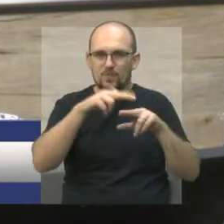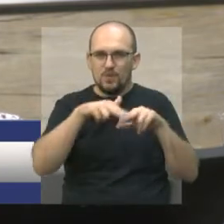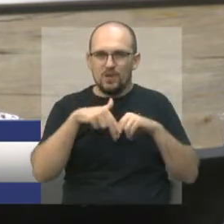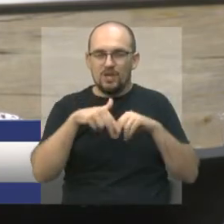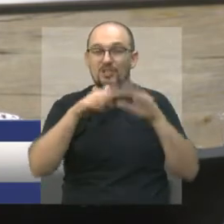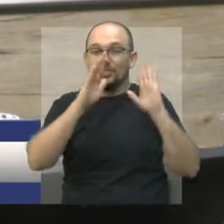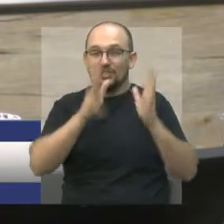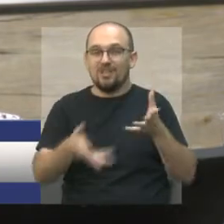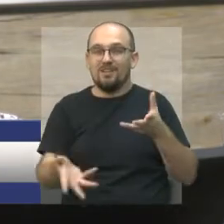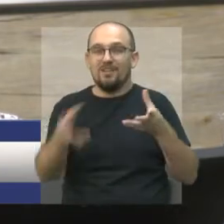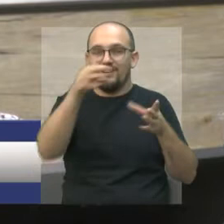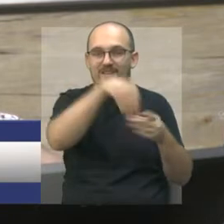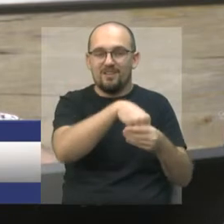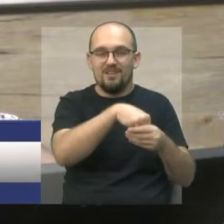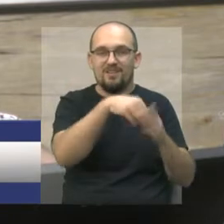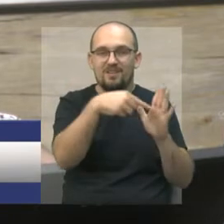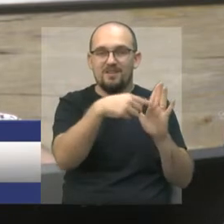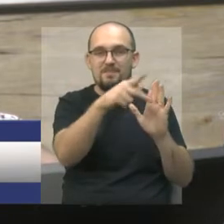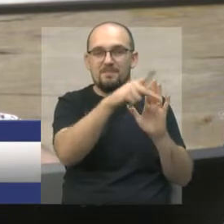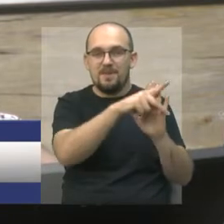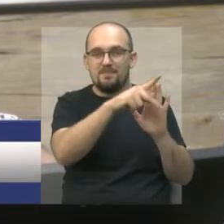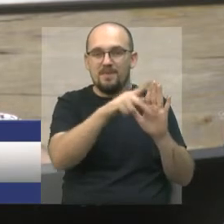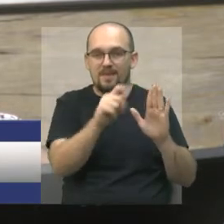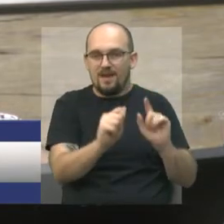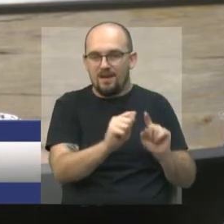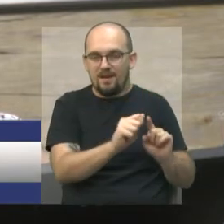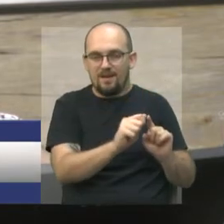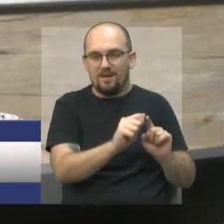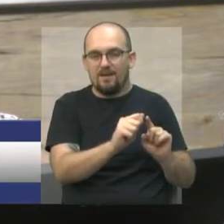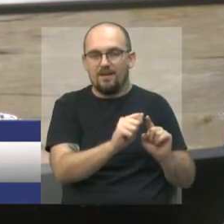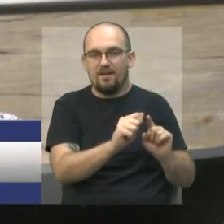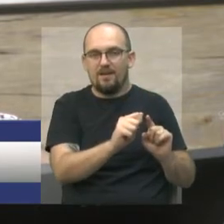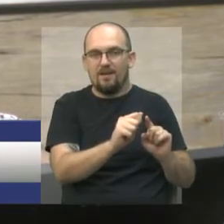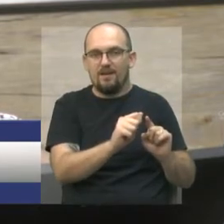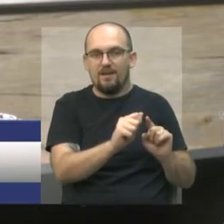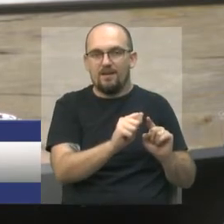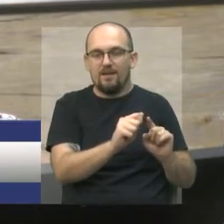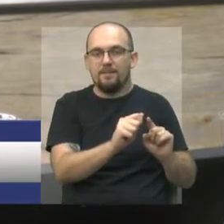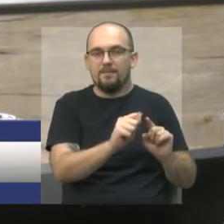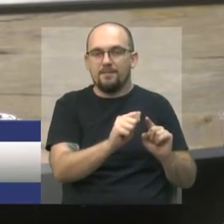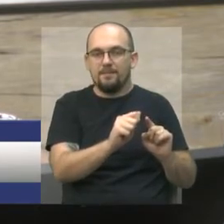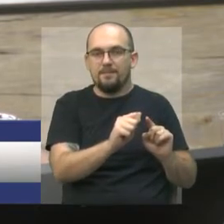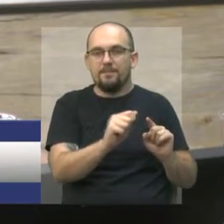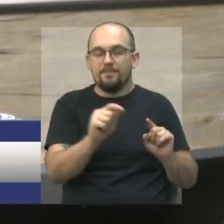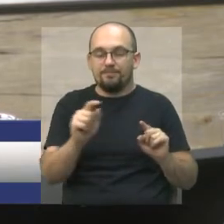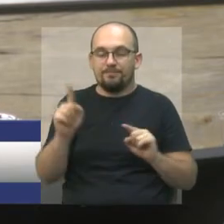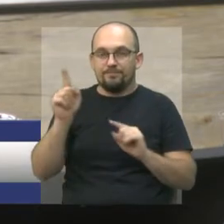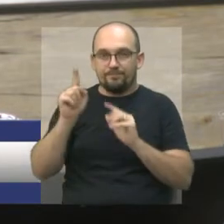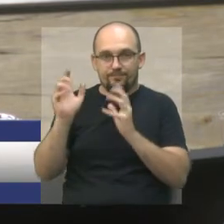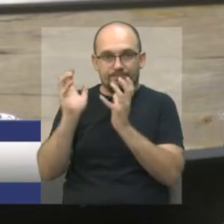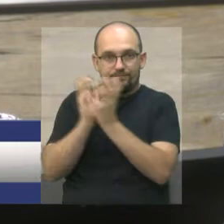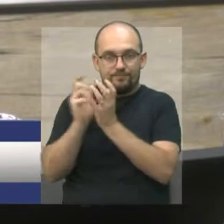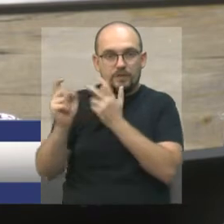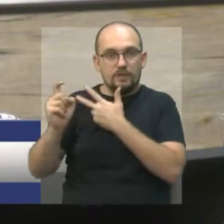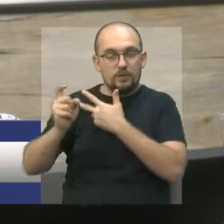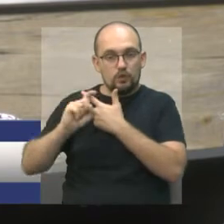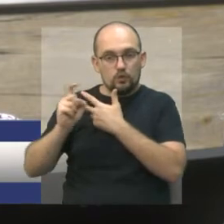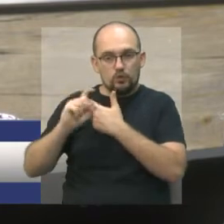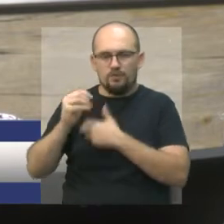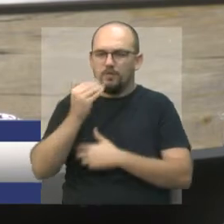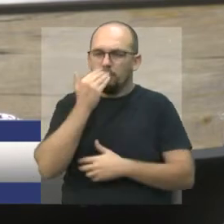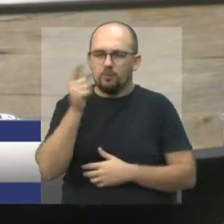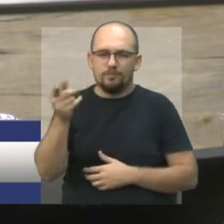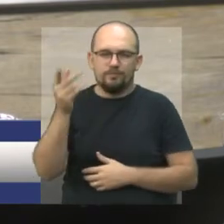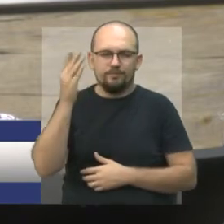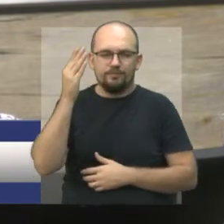já estão dentro do plano plurianual. O Poder Executivo, o vereador José Carlos Borba, o senhor